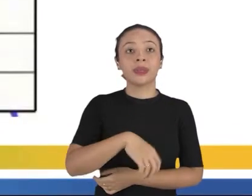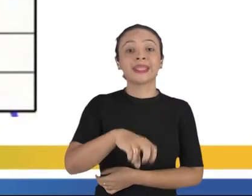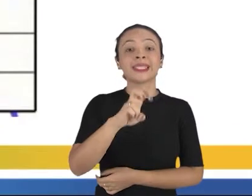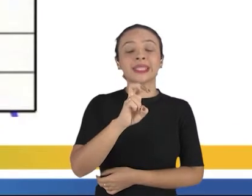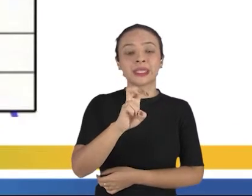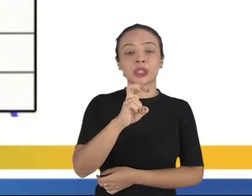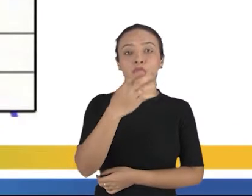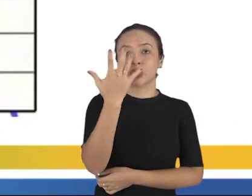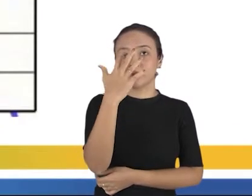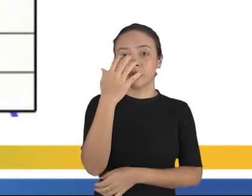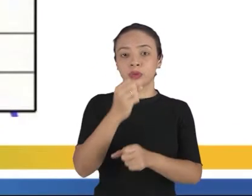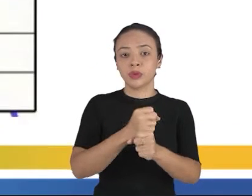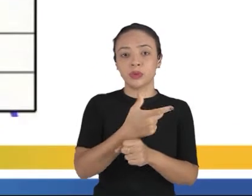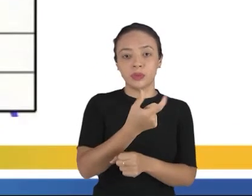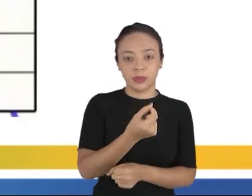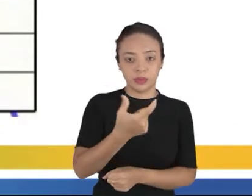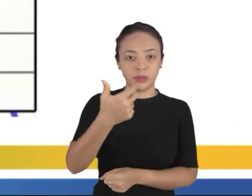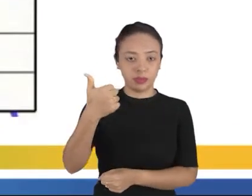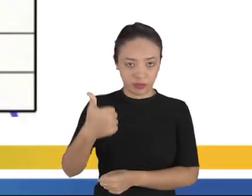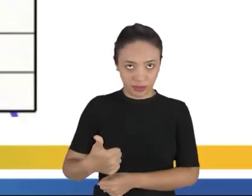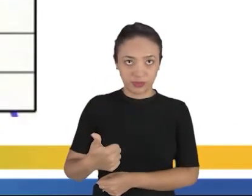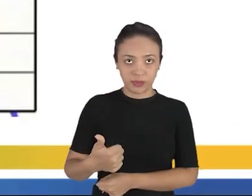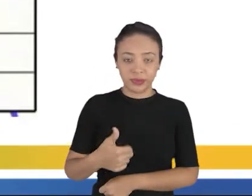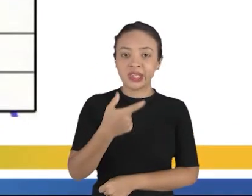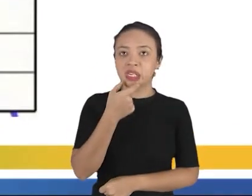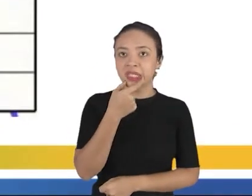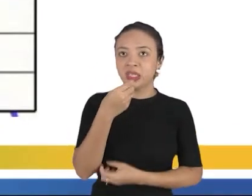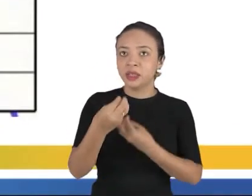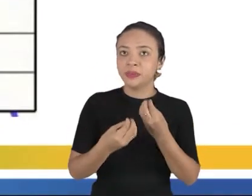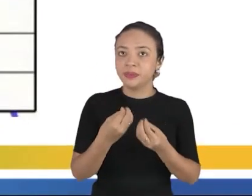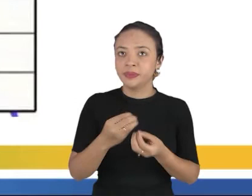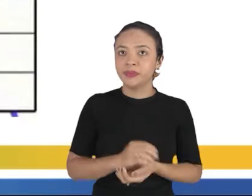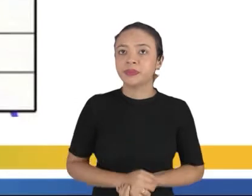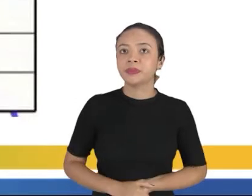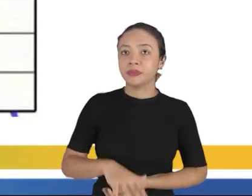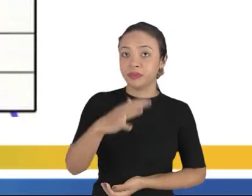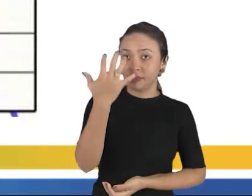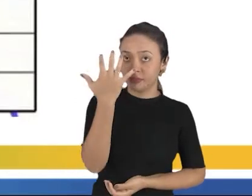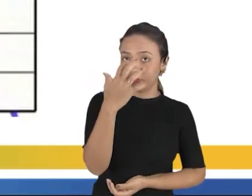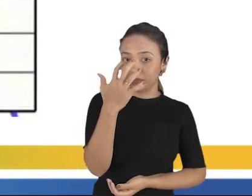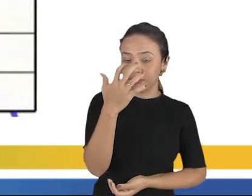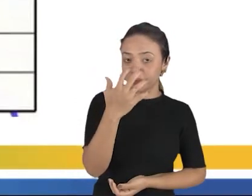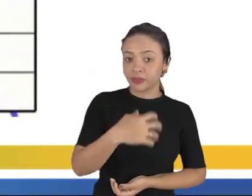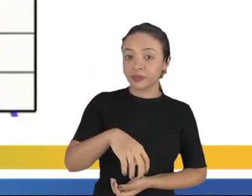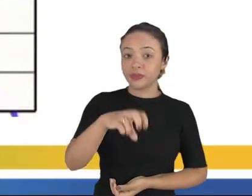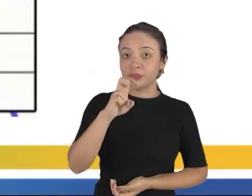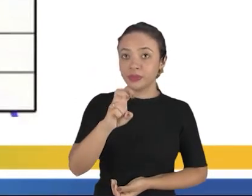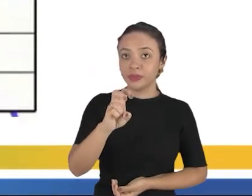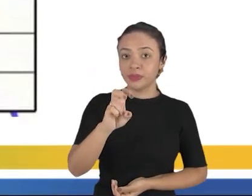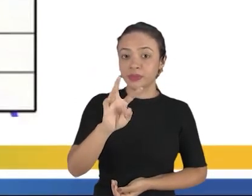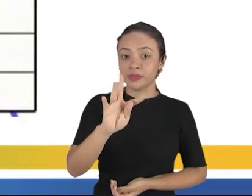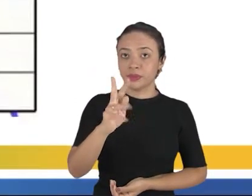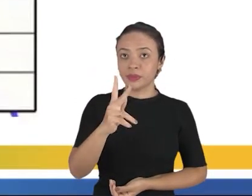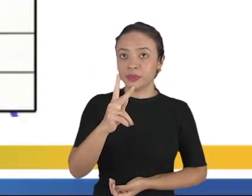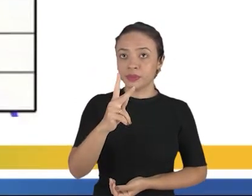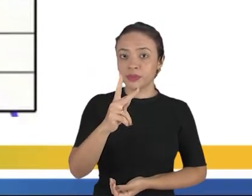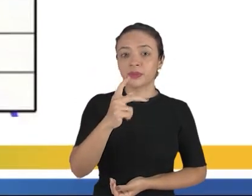de 2021, por exemplo. Em inglês vai ficar February 5th,